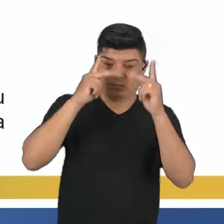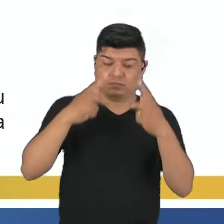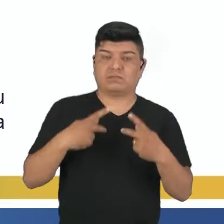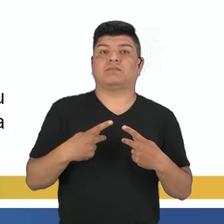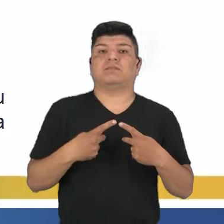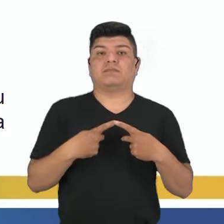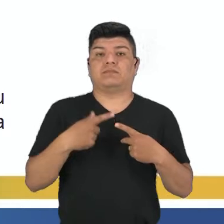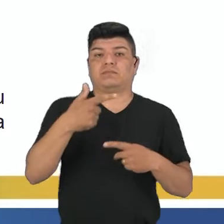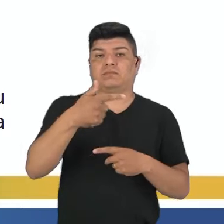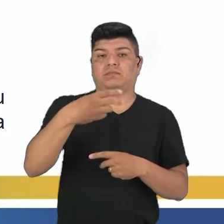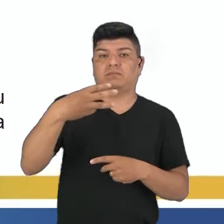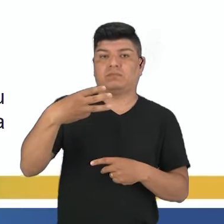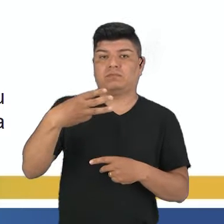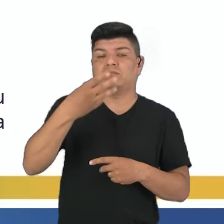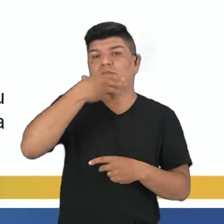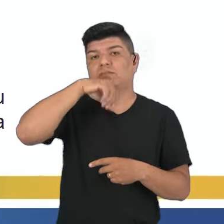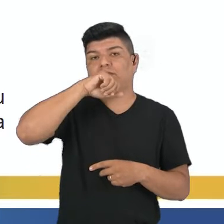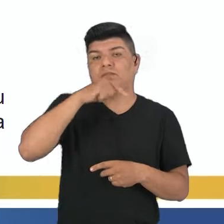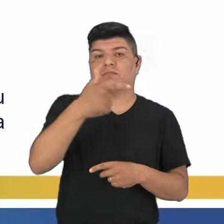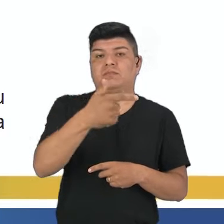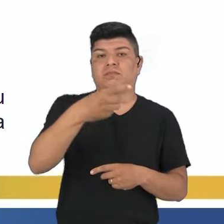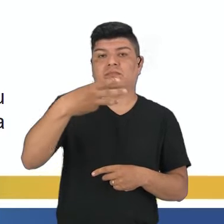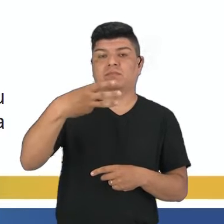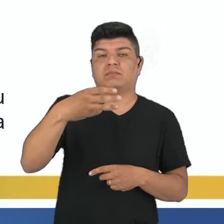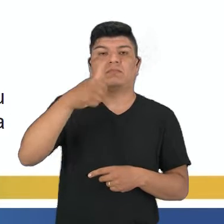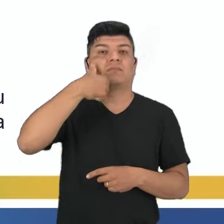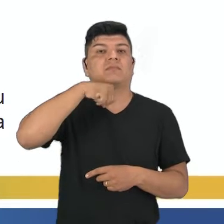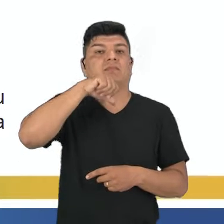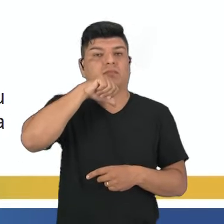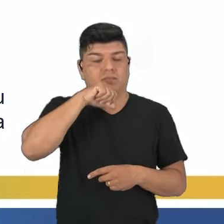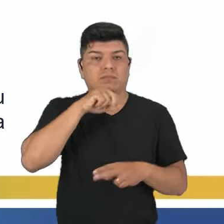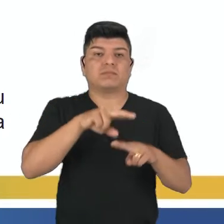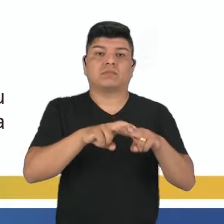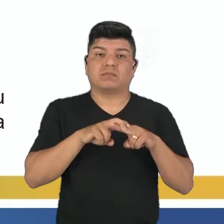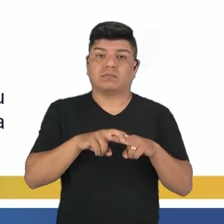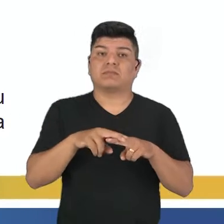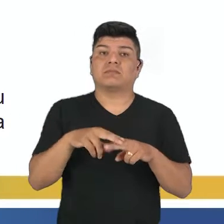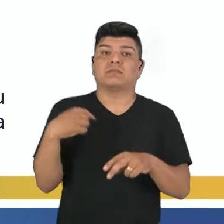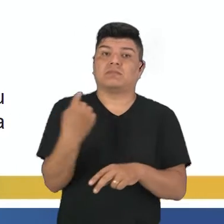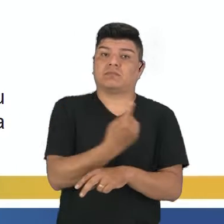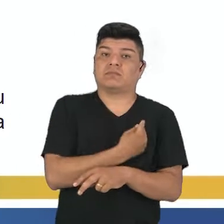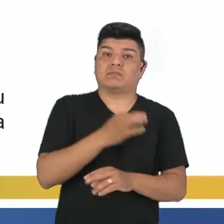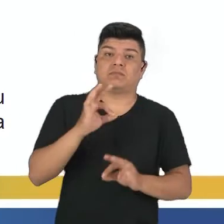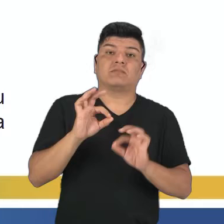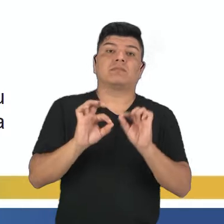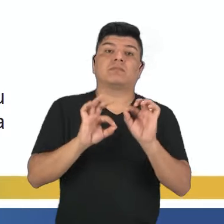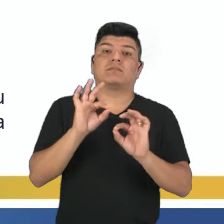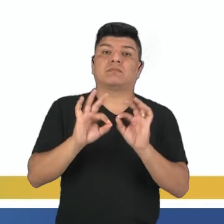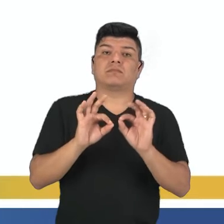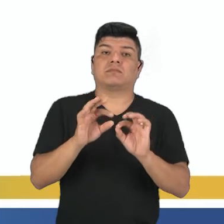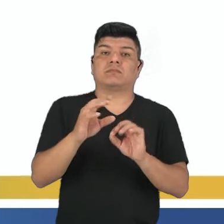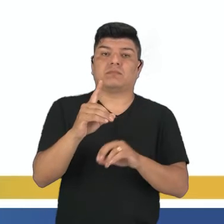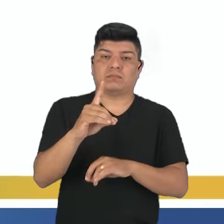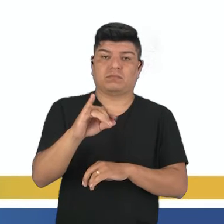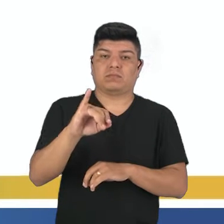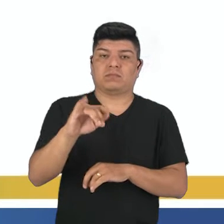ou seja, 23 cromossomos do pai e 23 cromossomos da mãe. Por isso, nós somos organismos